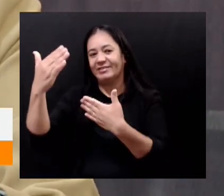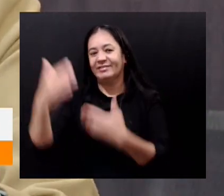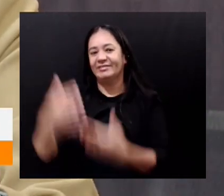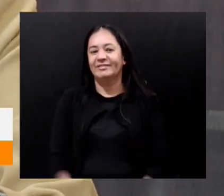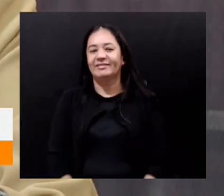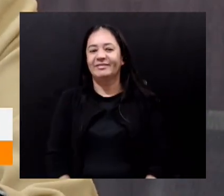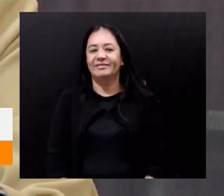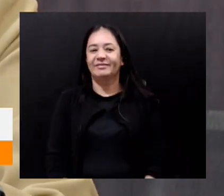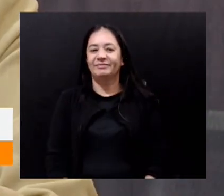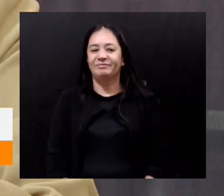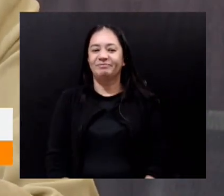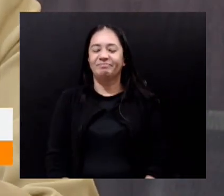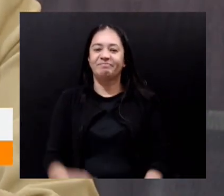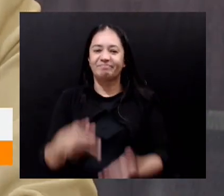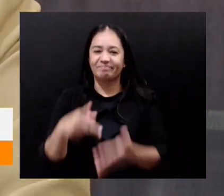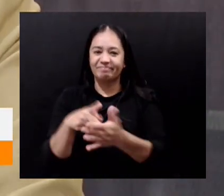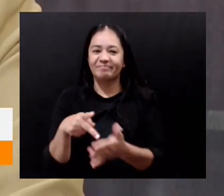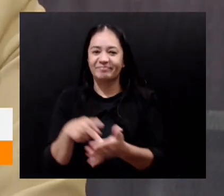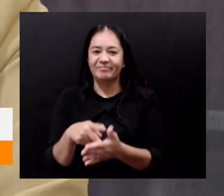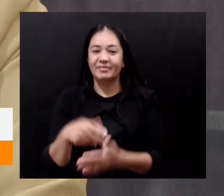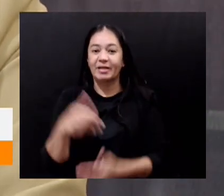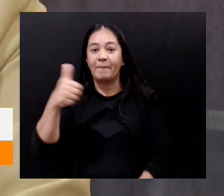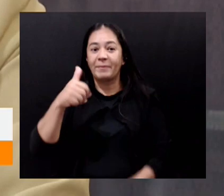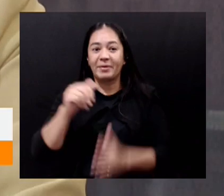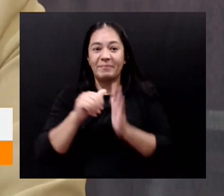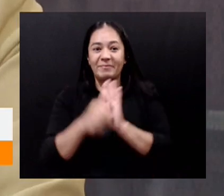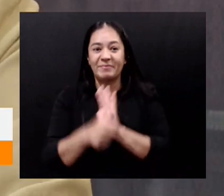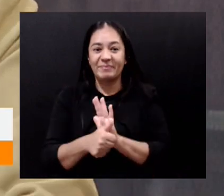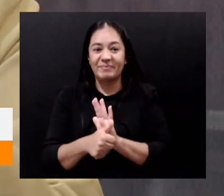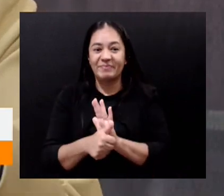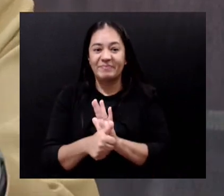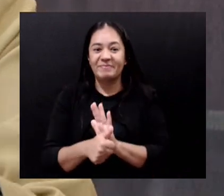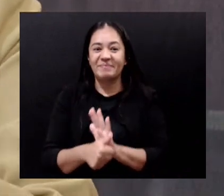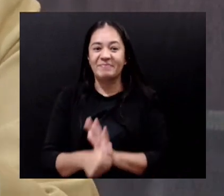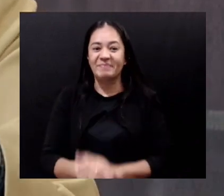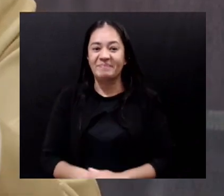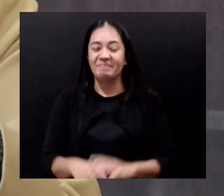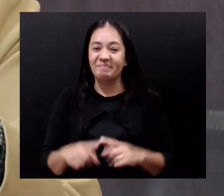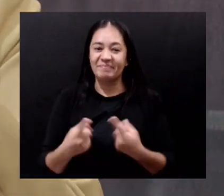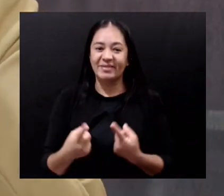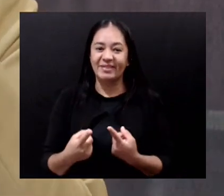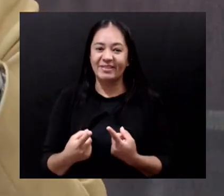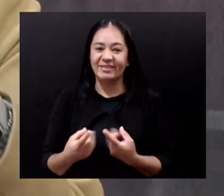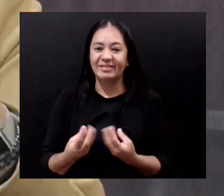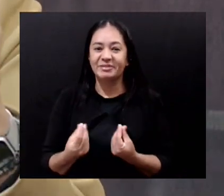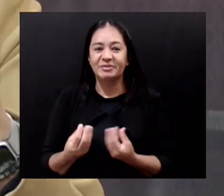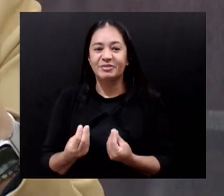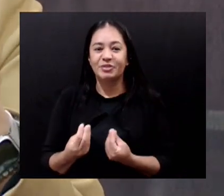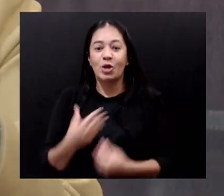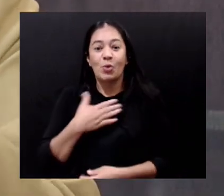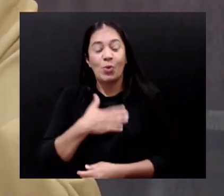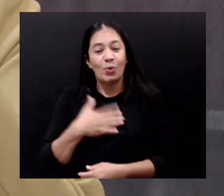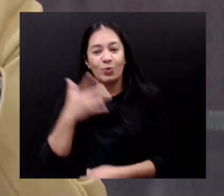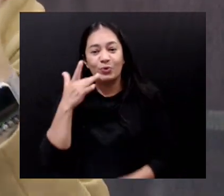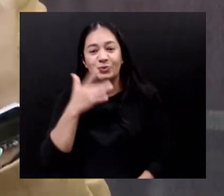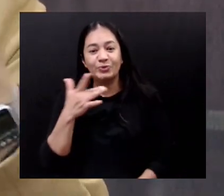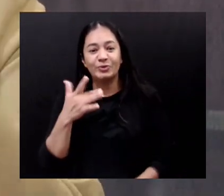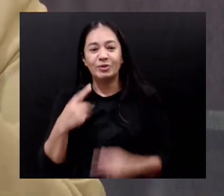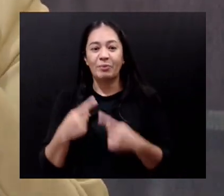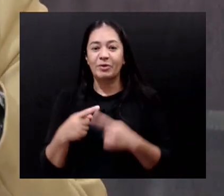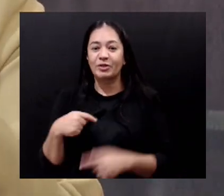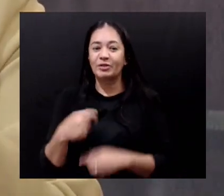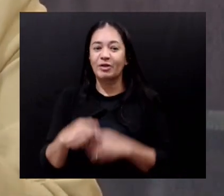Realmente é a minha primeira vez, como eu referi há pouco, mas é muito gostoso, porque quando nós fazemos aquilo que gostamos e